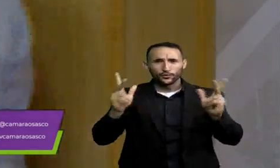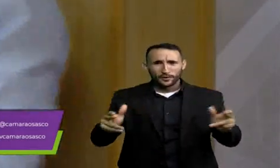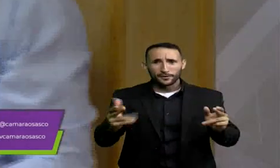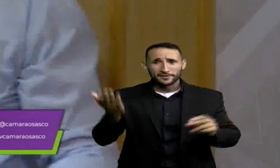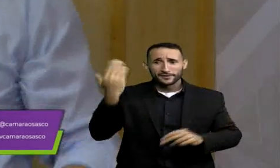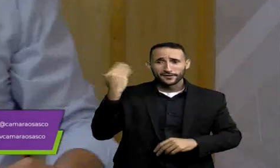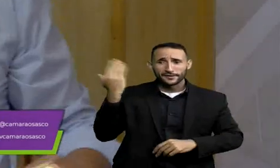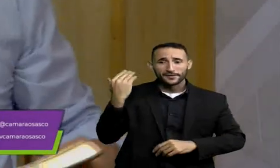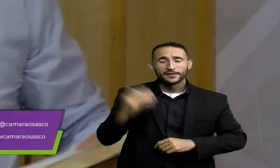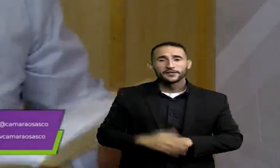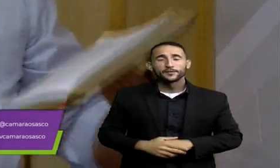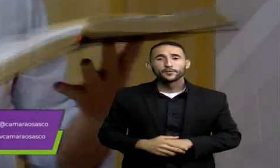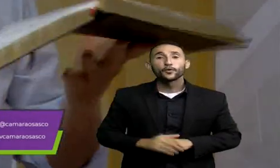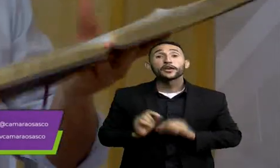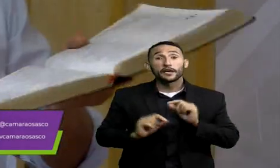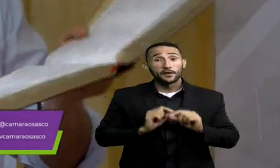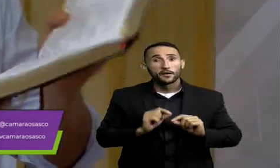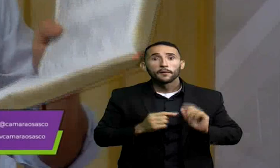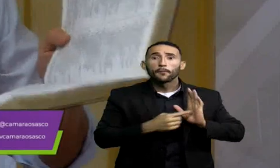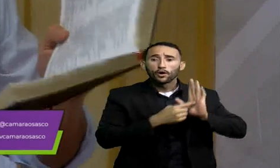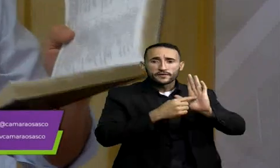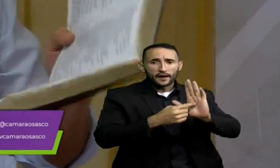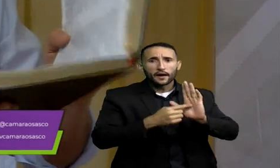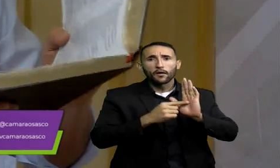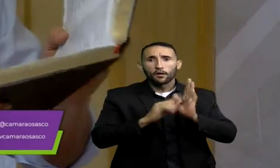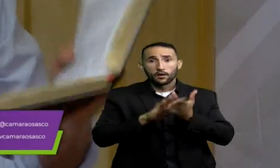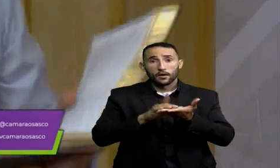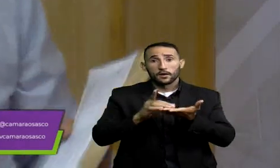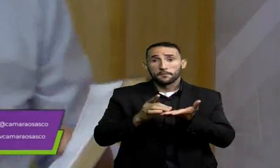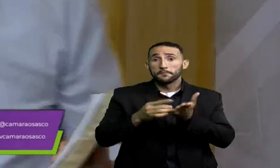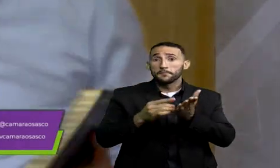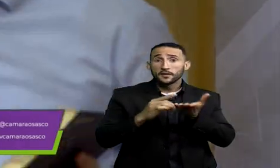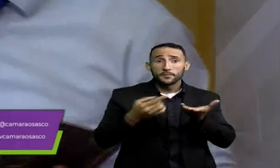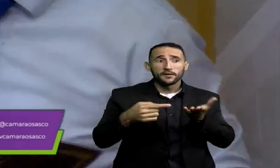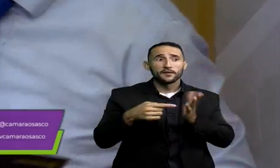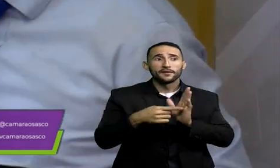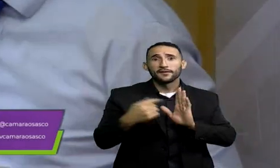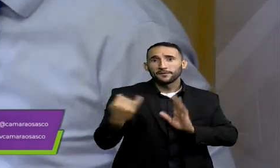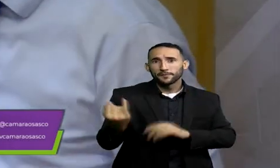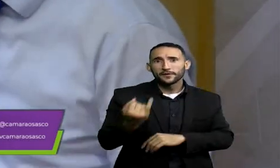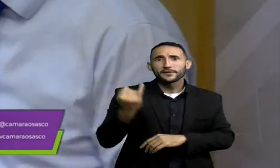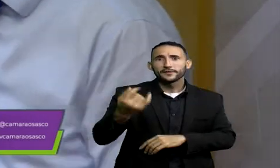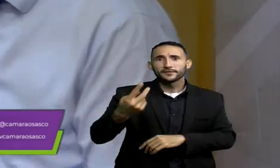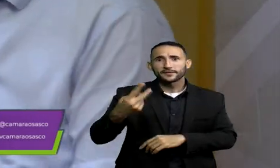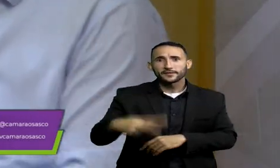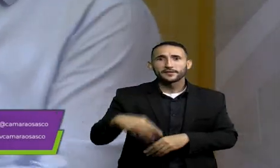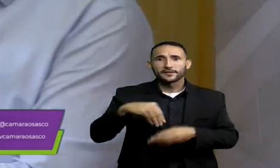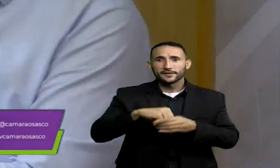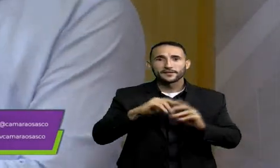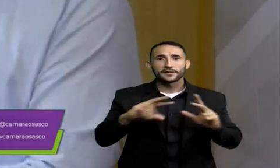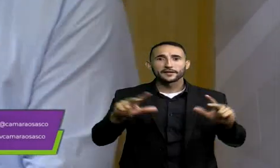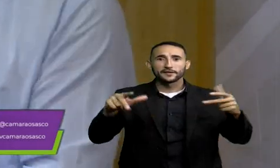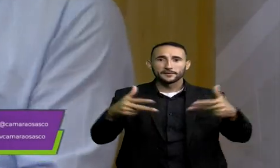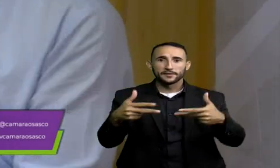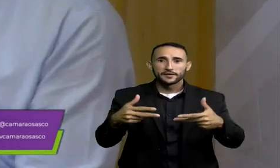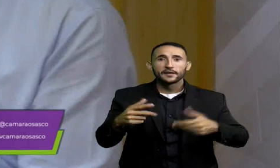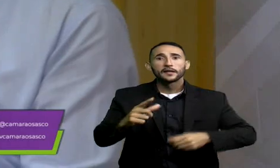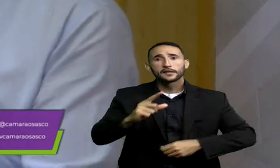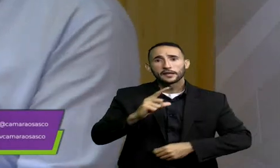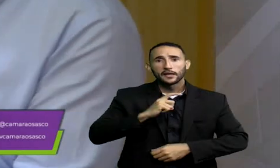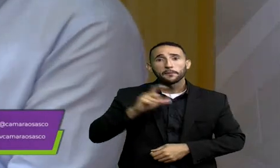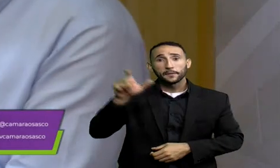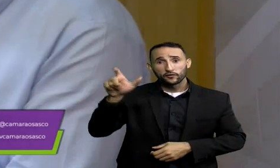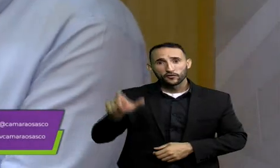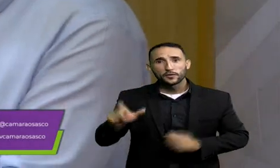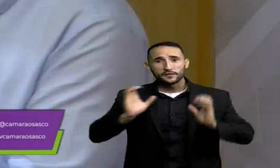excelência ressaltar aqui a importância da nossa Bíblia Sagrada nesta casa senhor presidente já que existe um cidadão